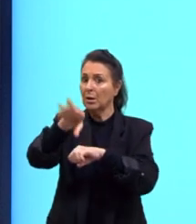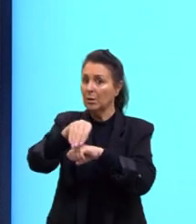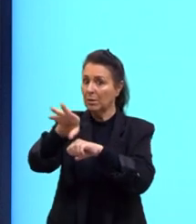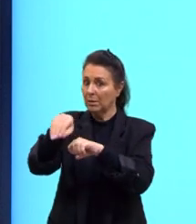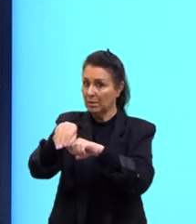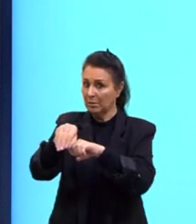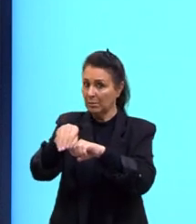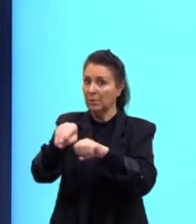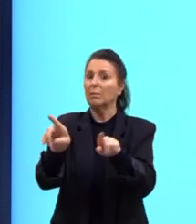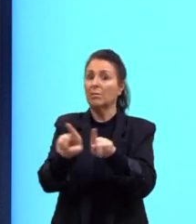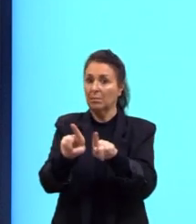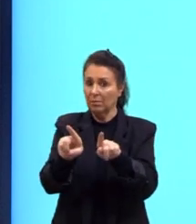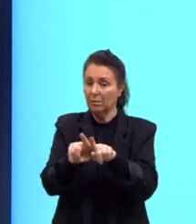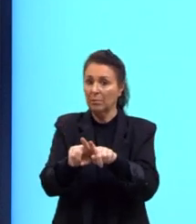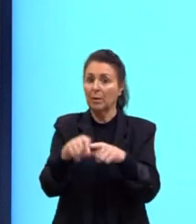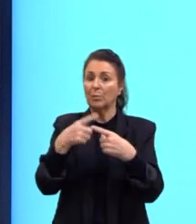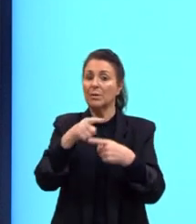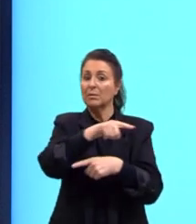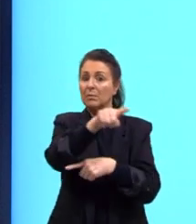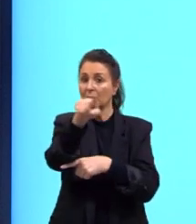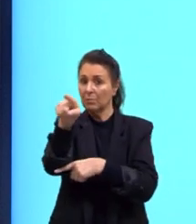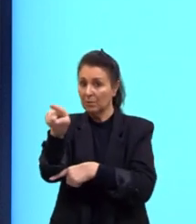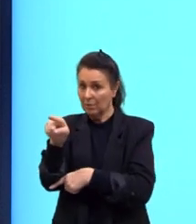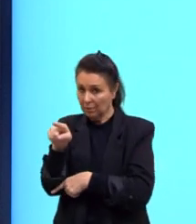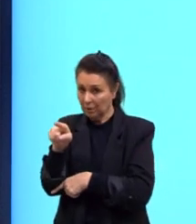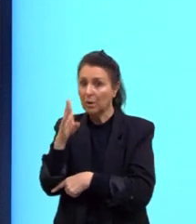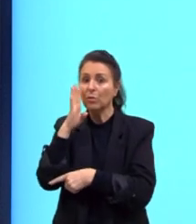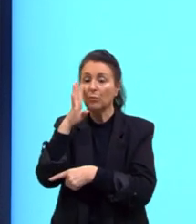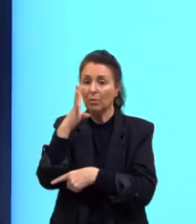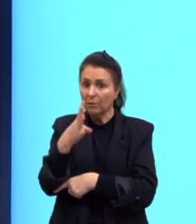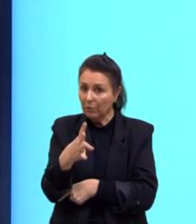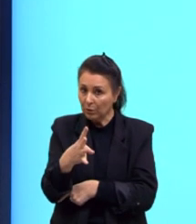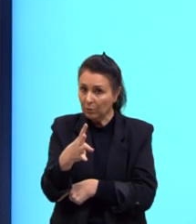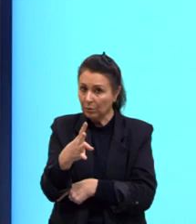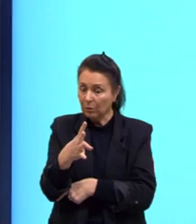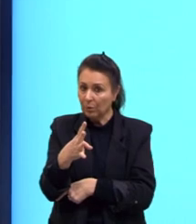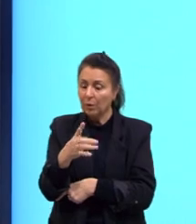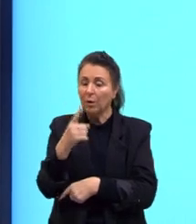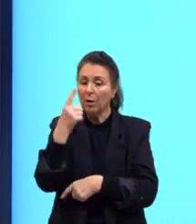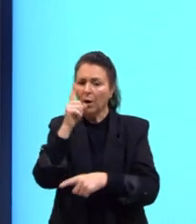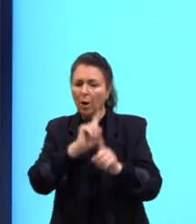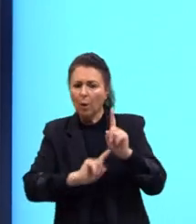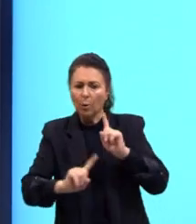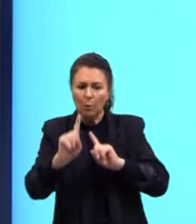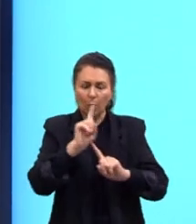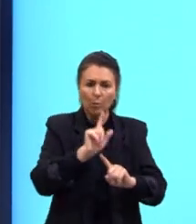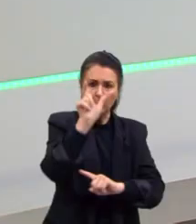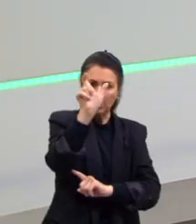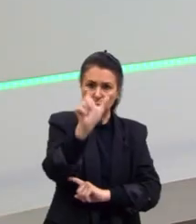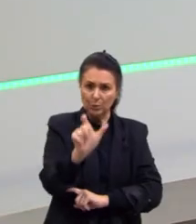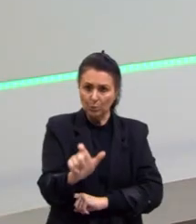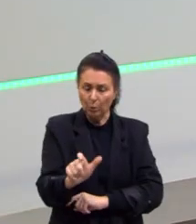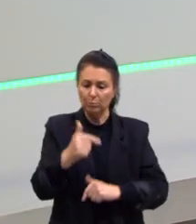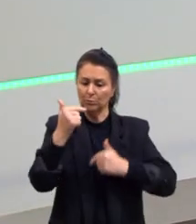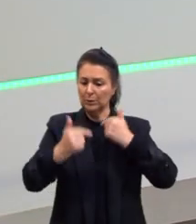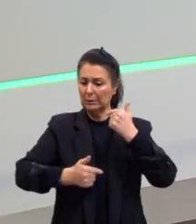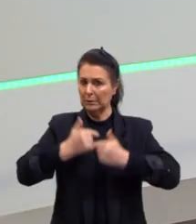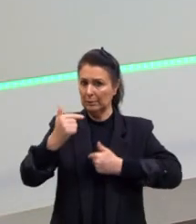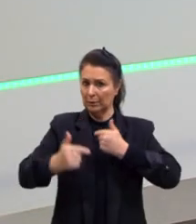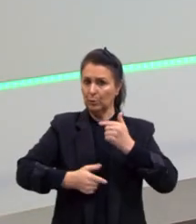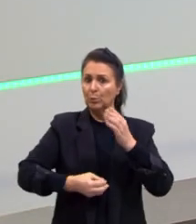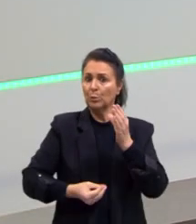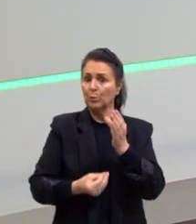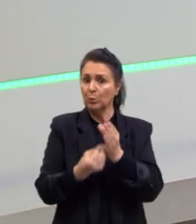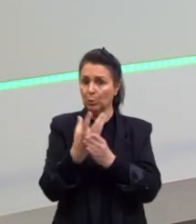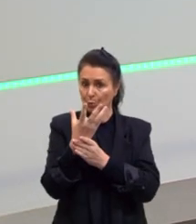Popular Porque se vocês já havia provavelmente já viram alguém trabalhando com